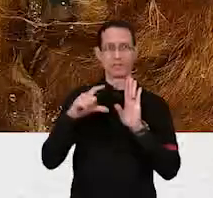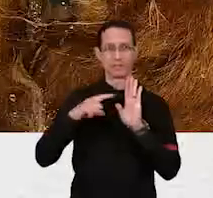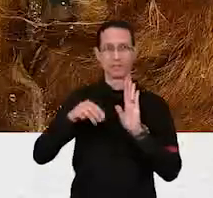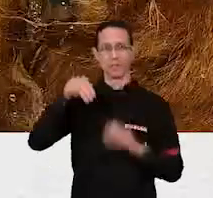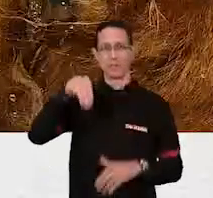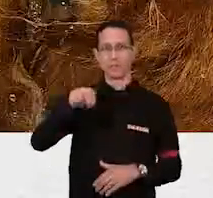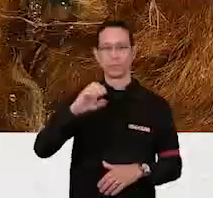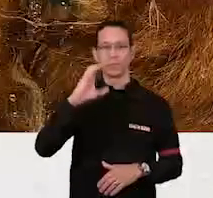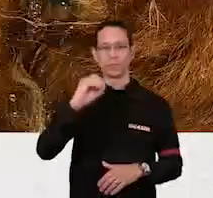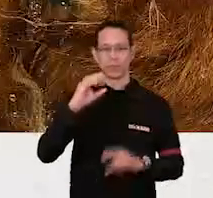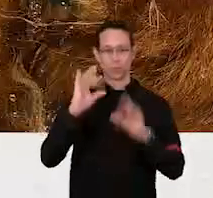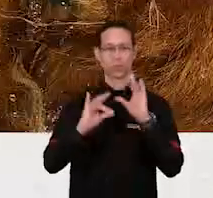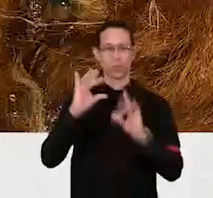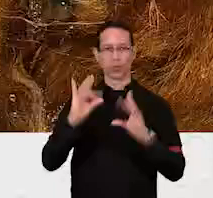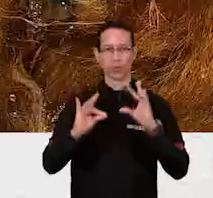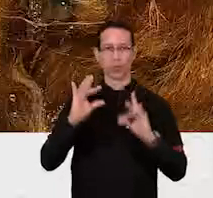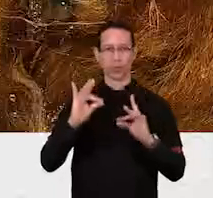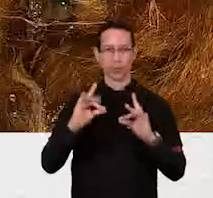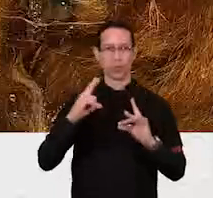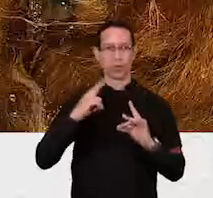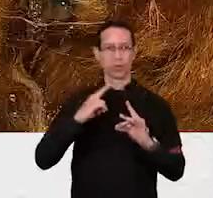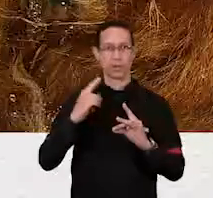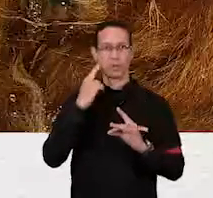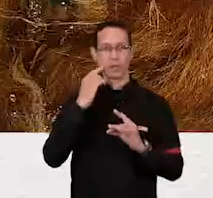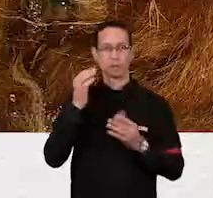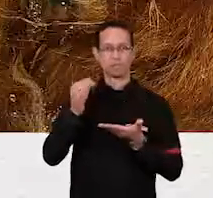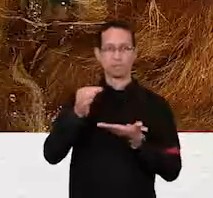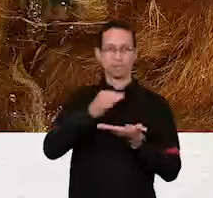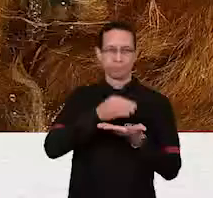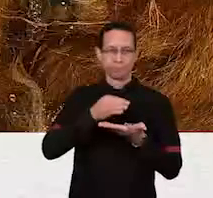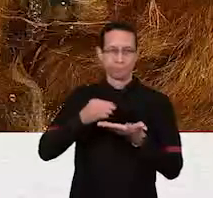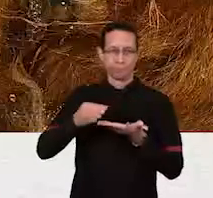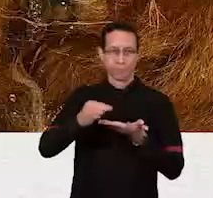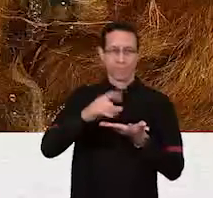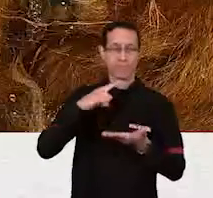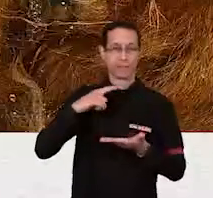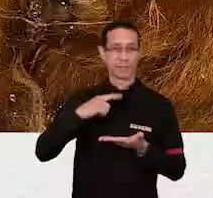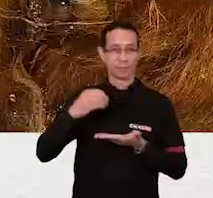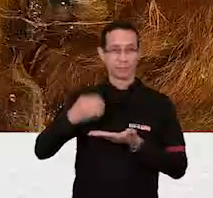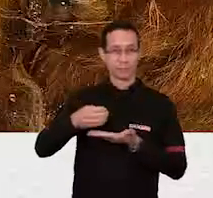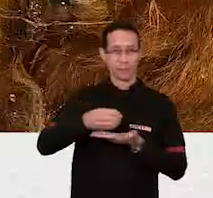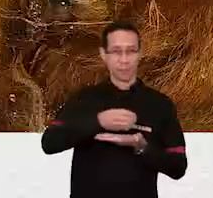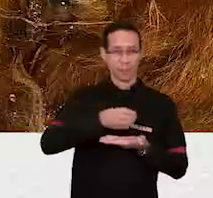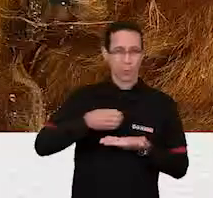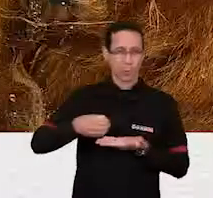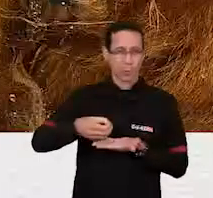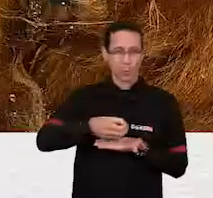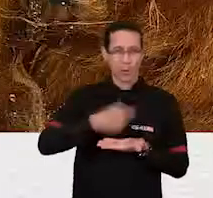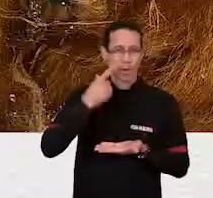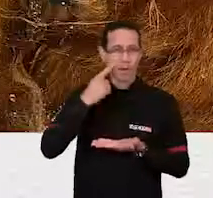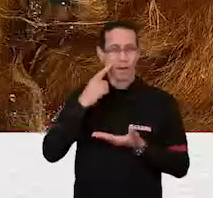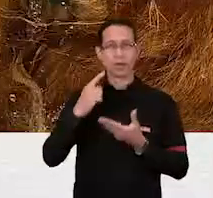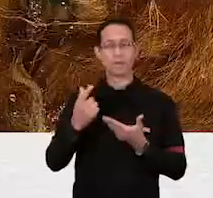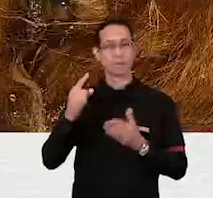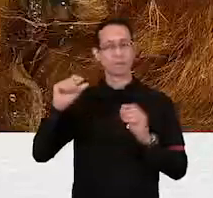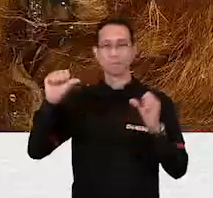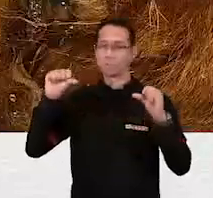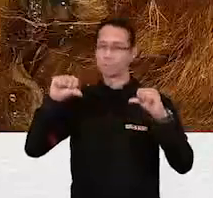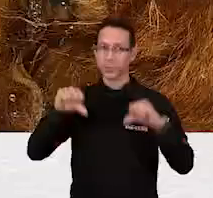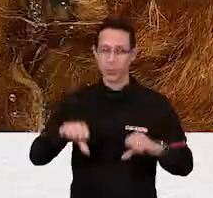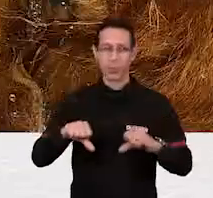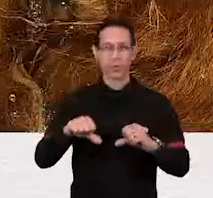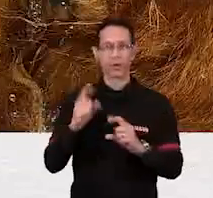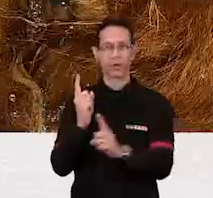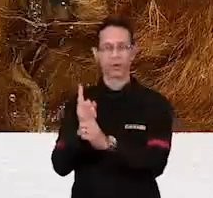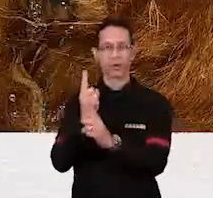muco, formando como se fosse uma cápsula de proteção. Essas bactérias ficam protegidas por isso. Isso piora demais